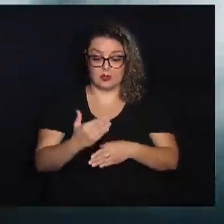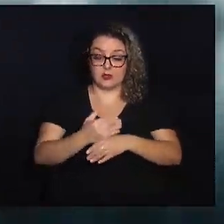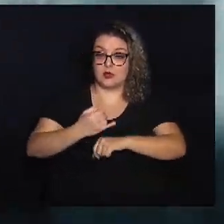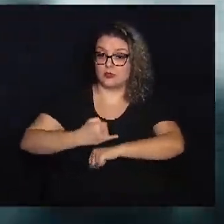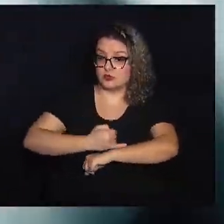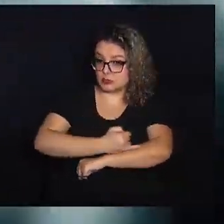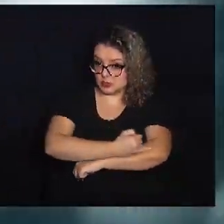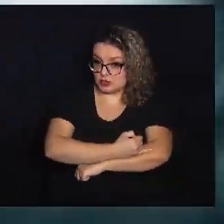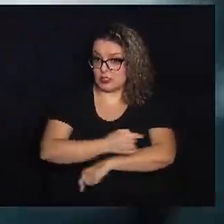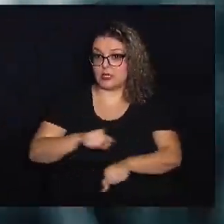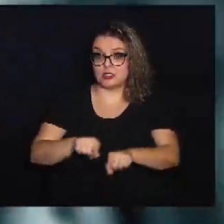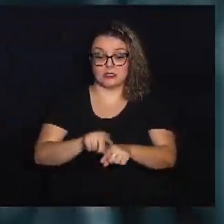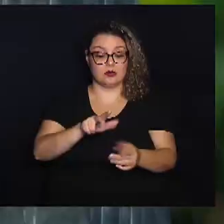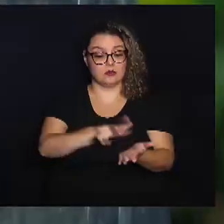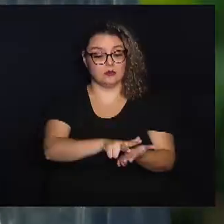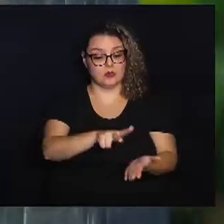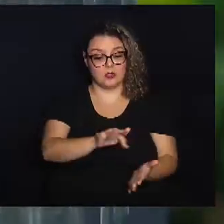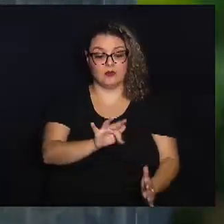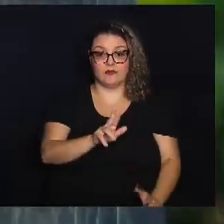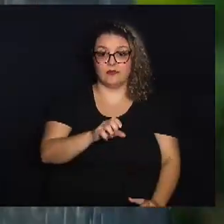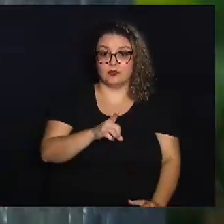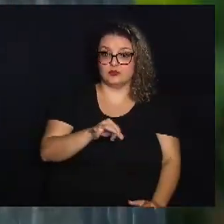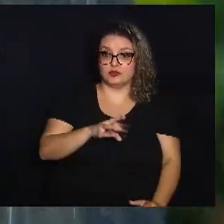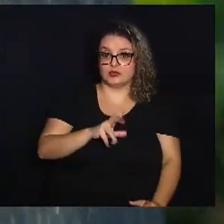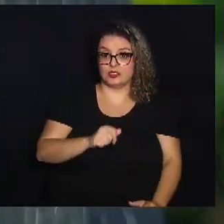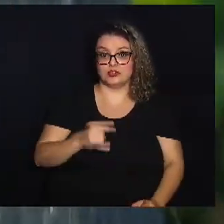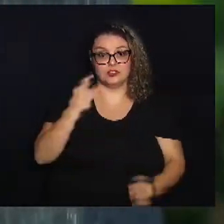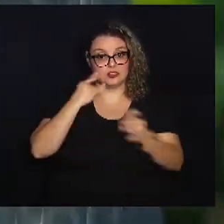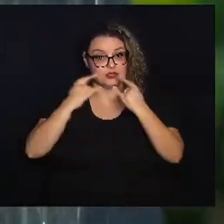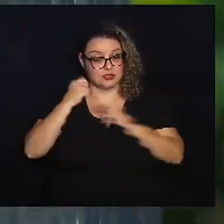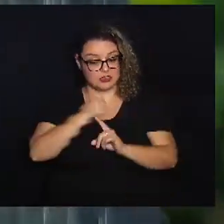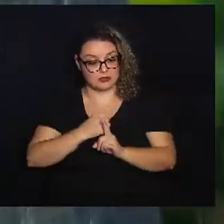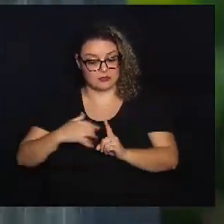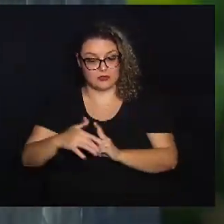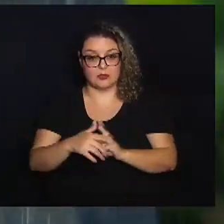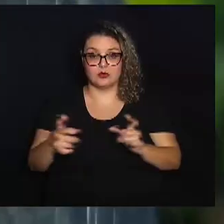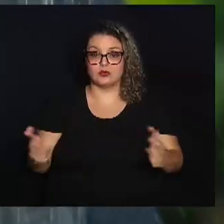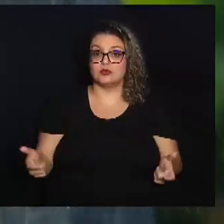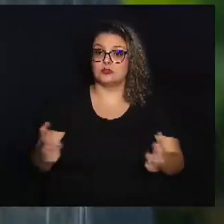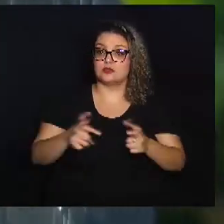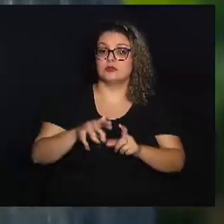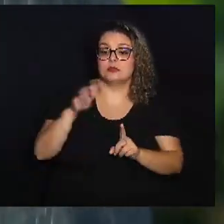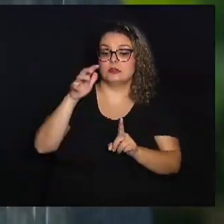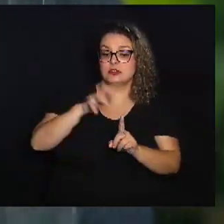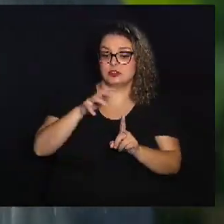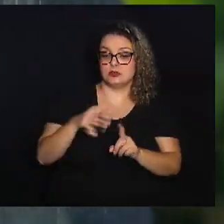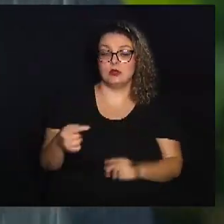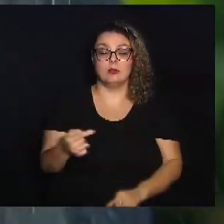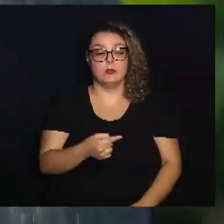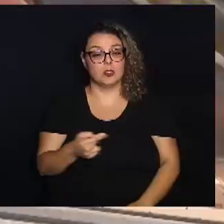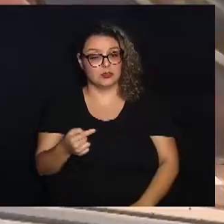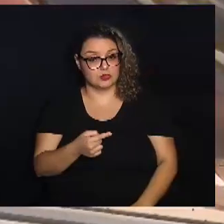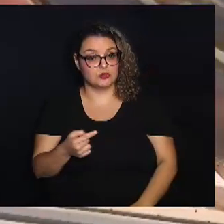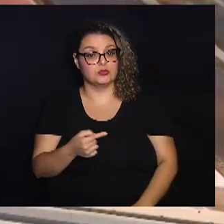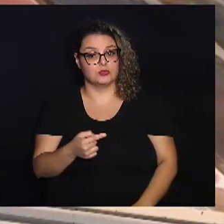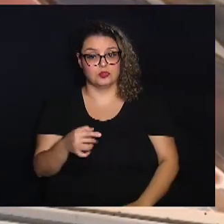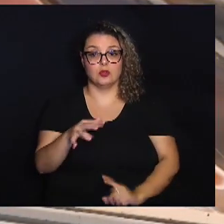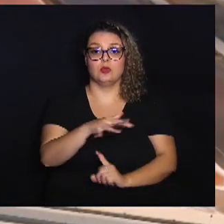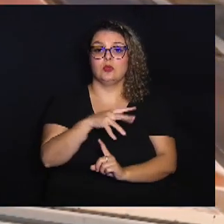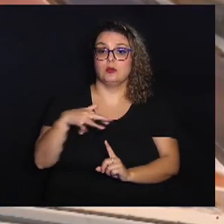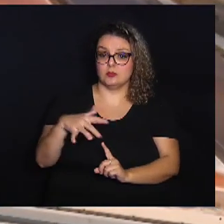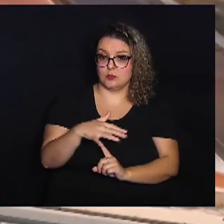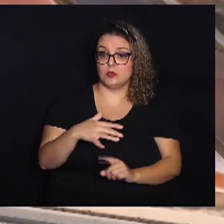infraestrutura e regularização fundiária de interesse social, minimizando os impactos negativos ao meio ambiente